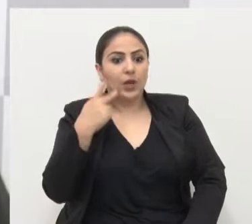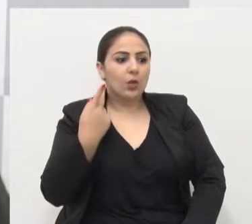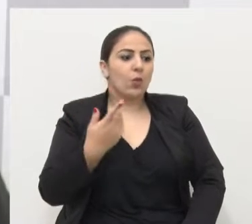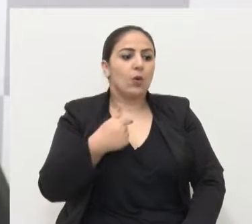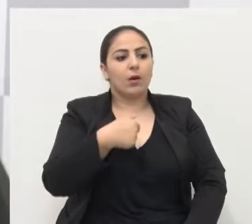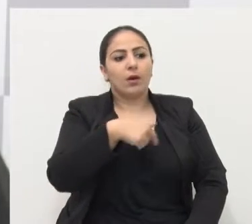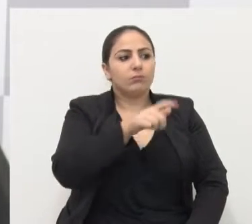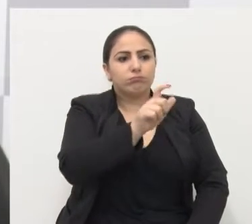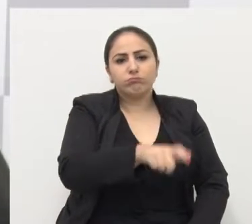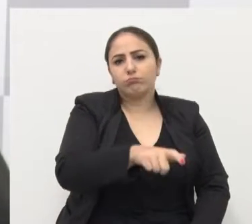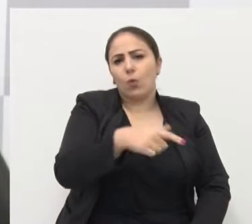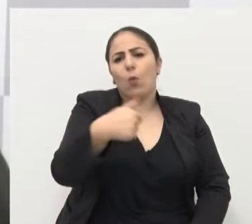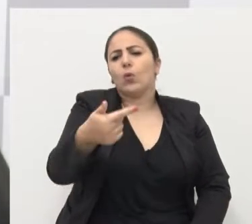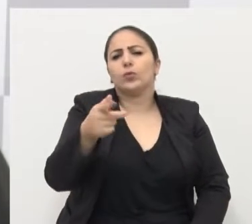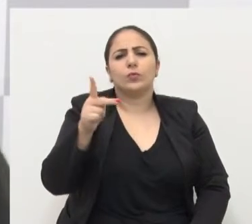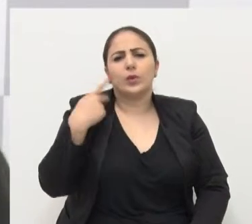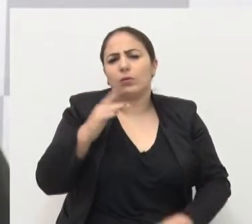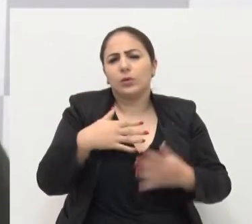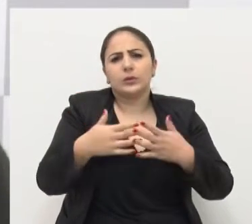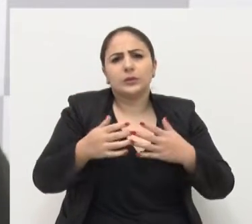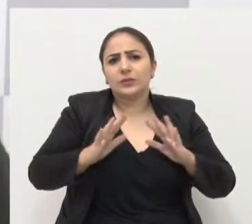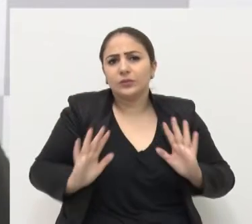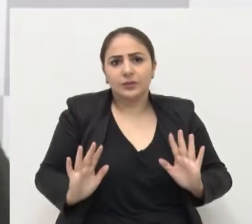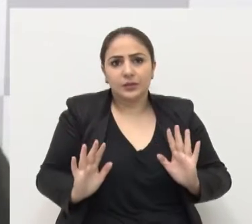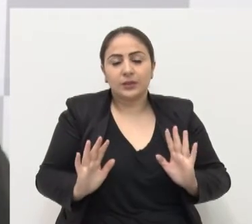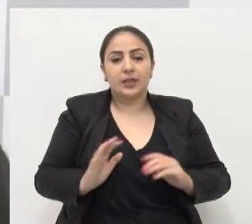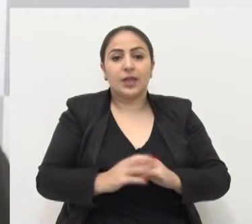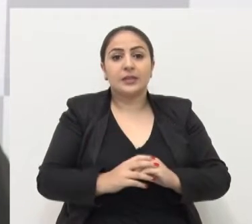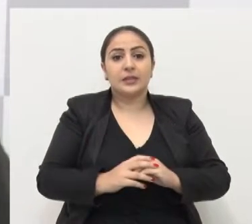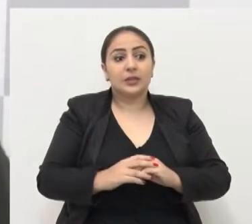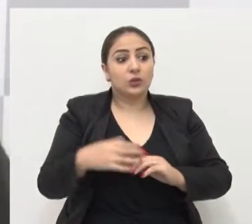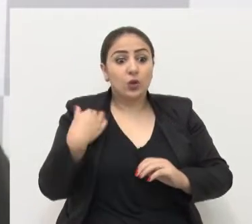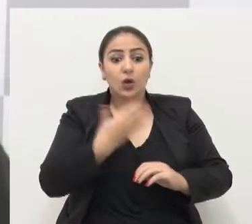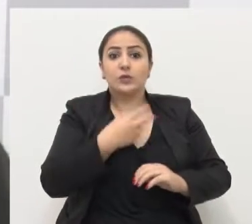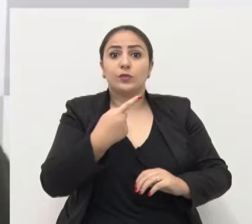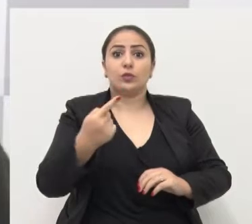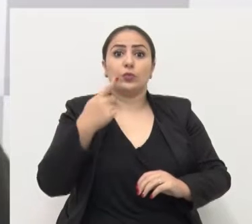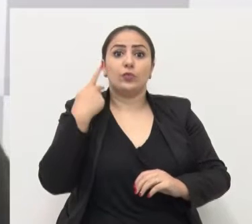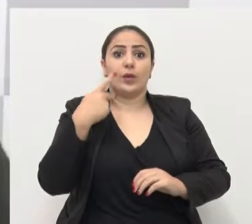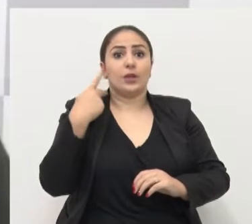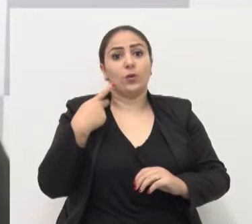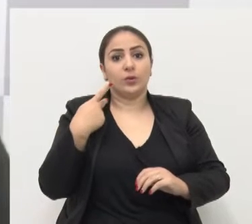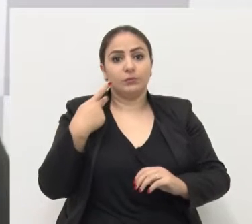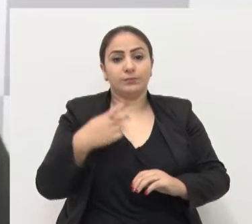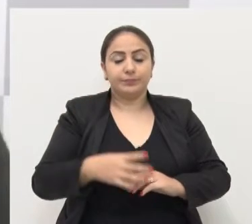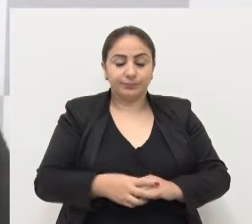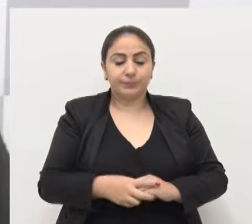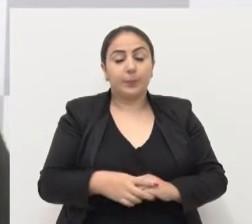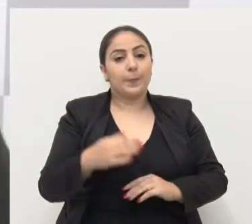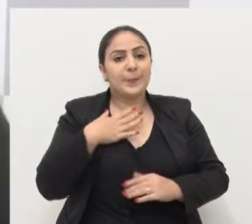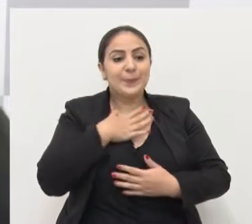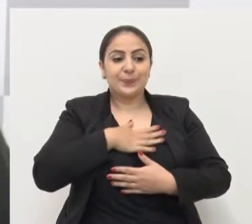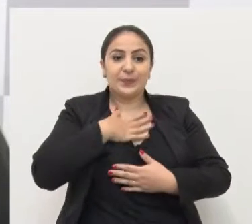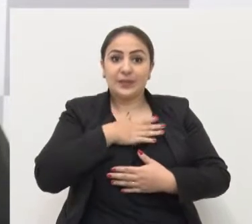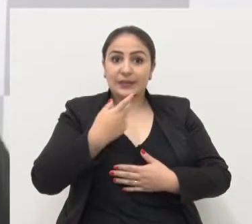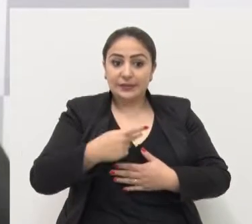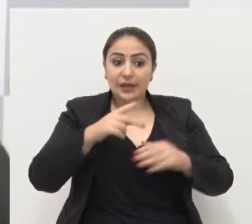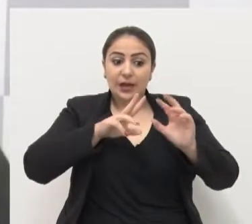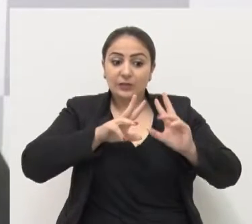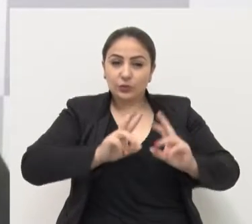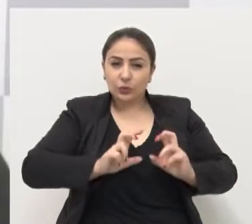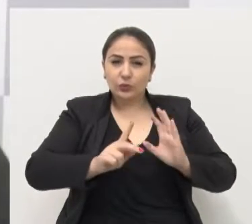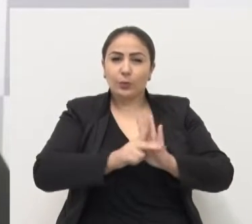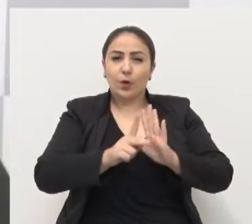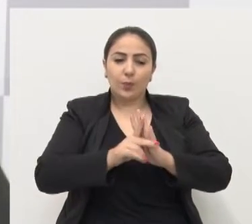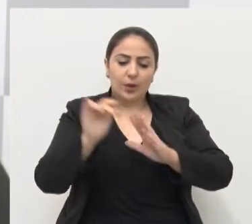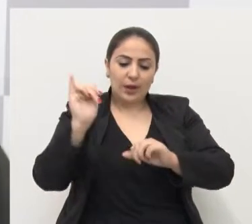do vereador ao treinador b ou através do museu diga-nos dessa casa dos 21 vereadores né ah eu sinto aqui a